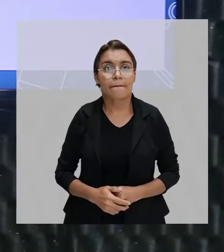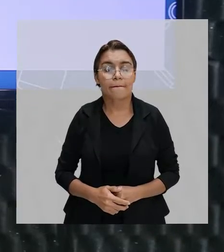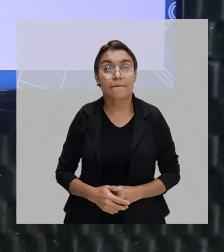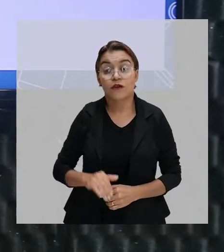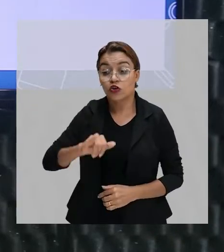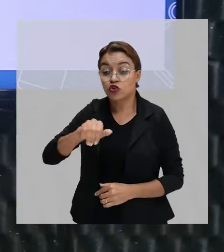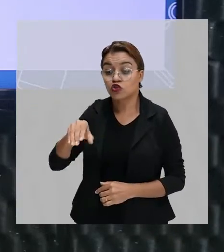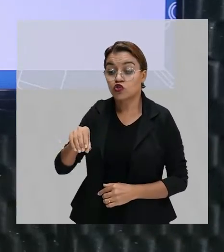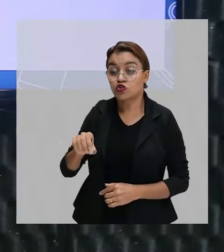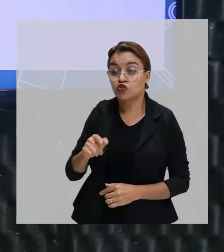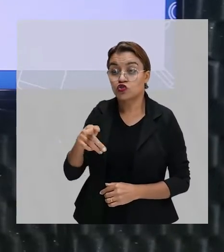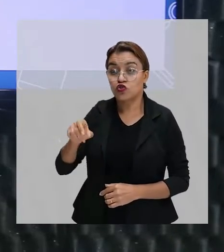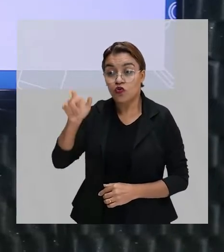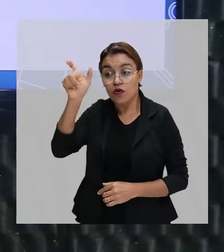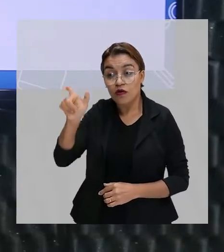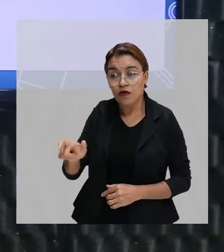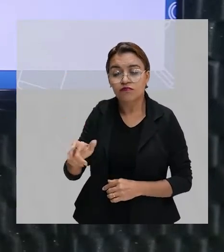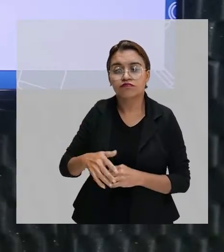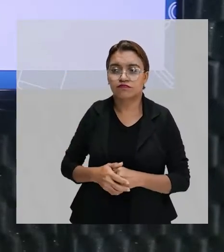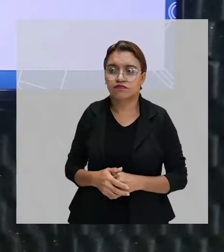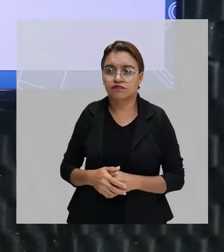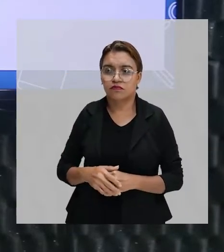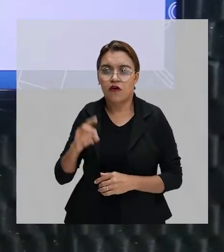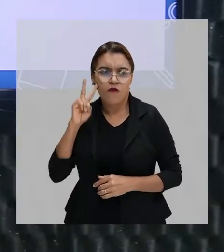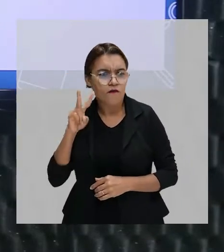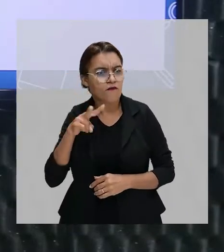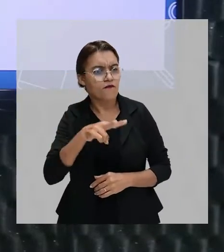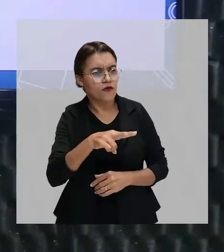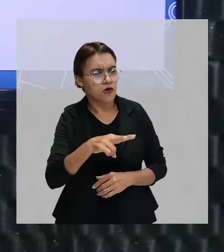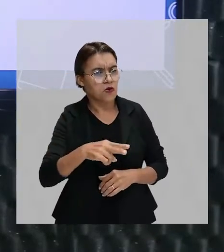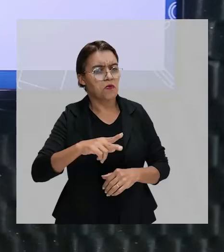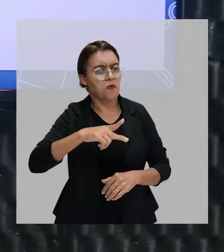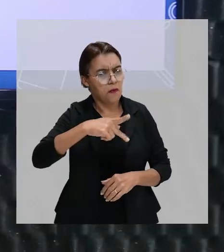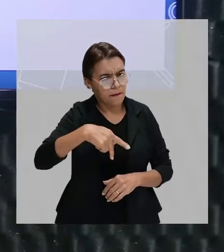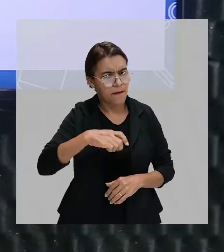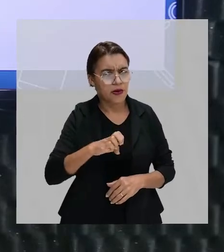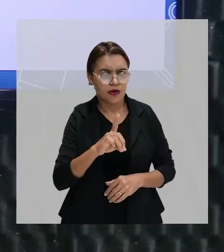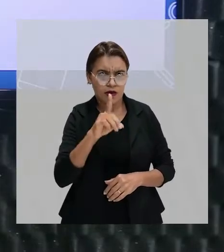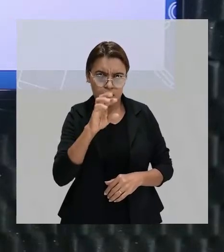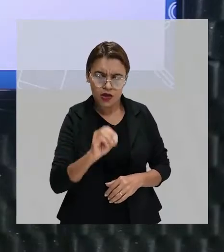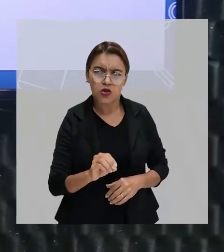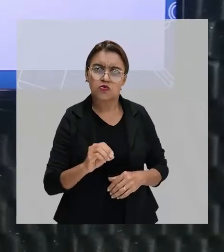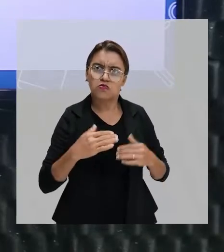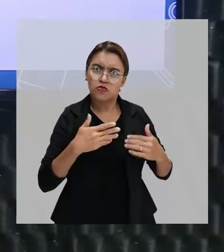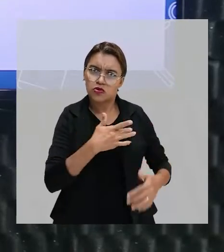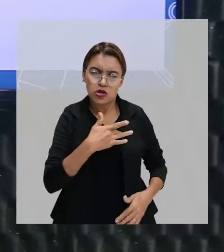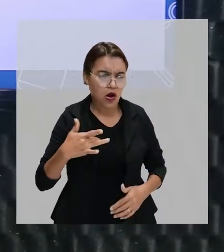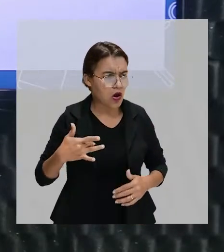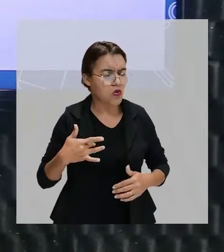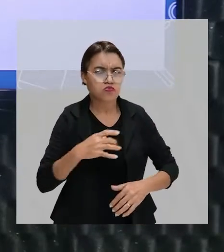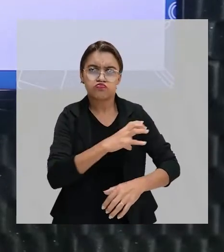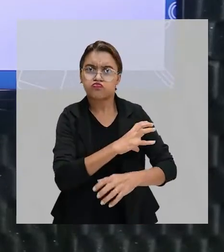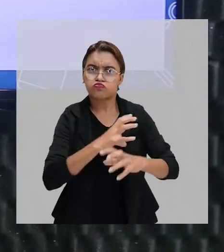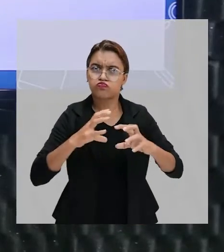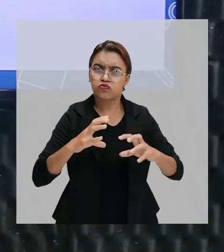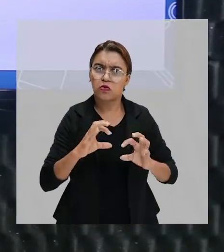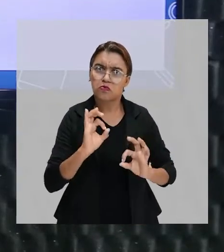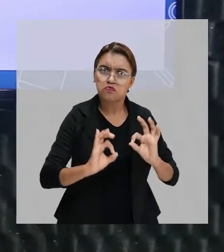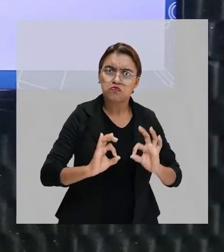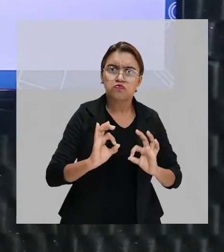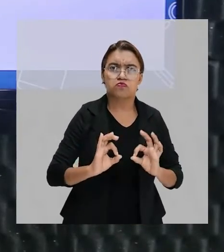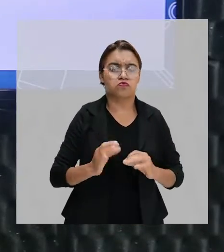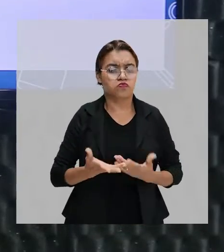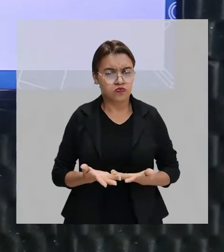o João olhou que Pedro teve uma melhoria digamos no seu corpo a sua estética